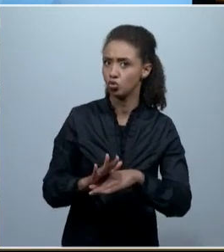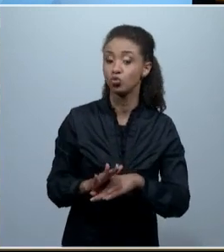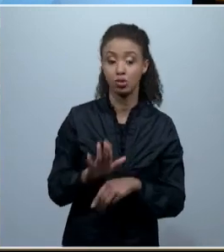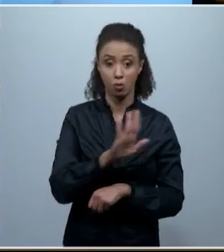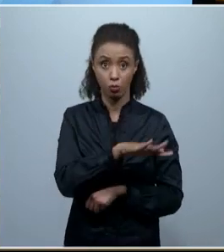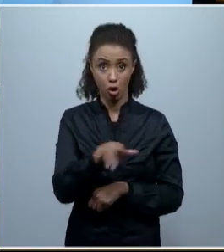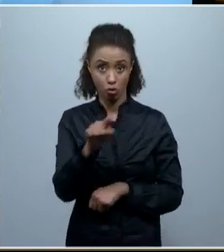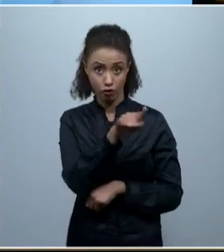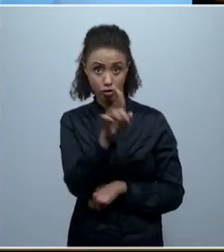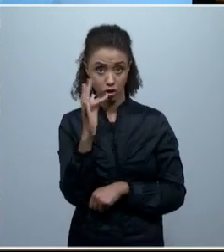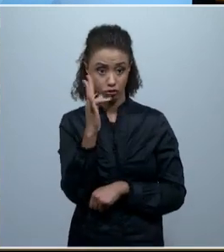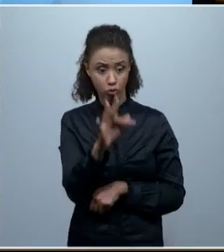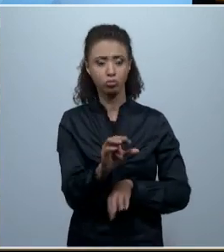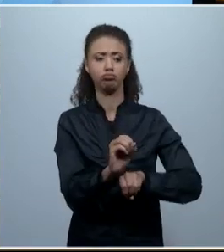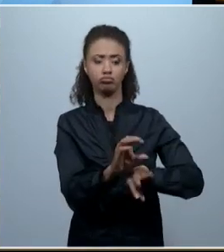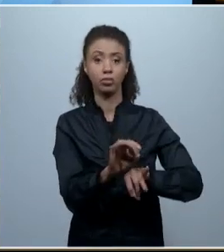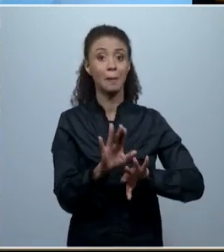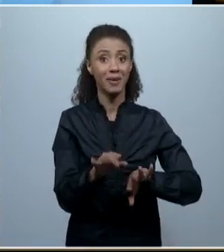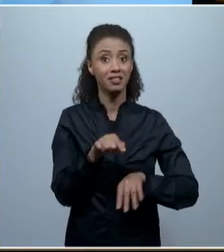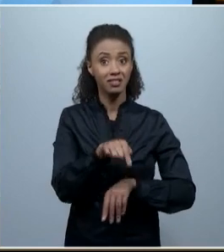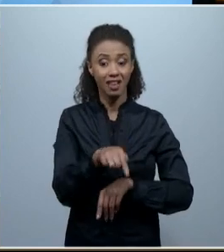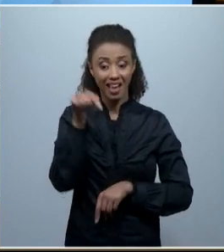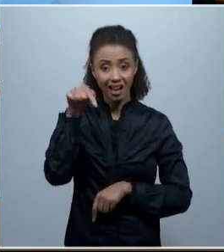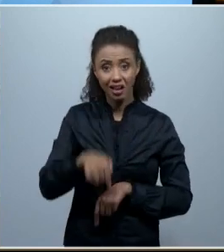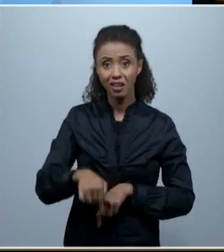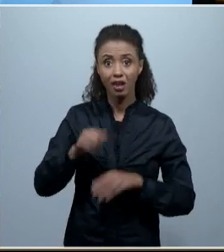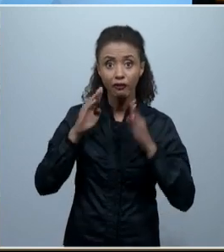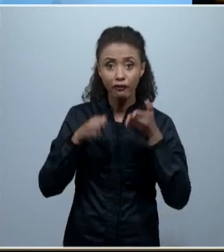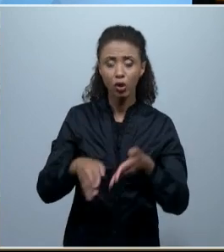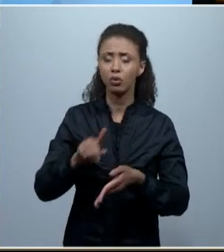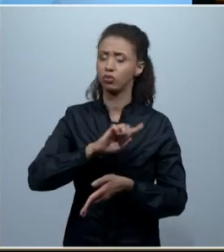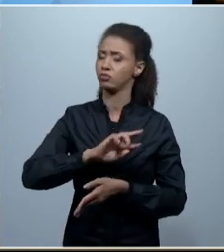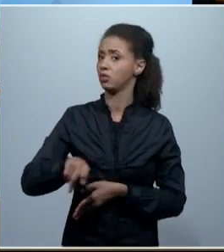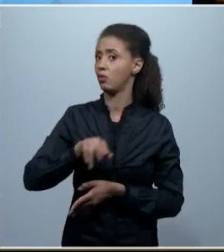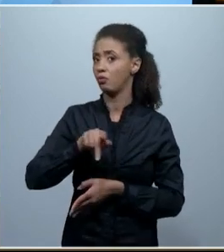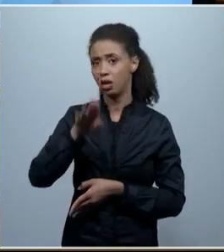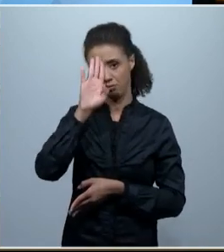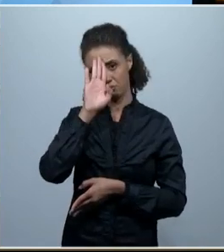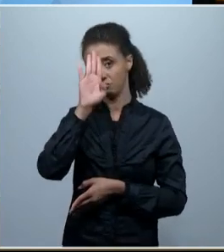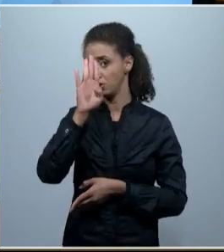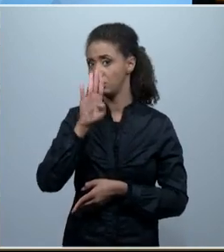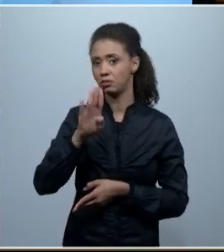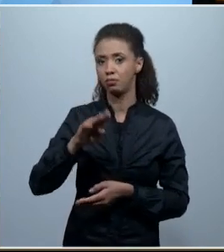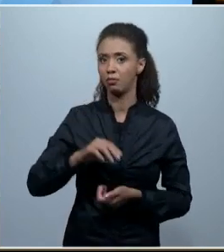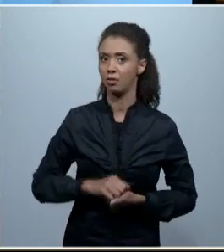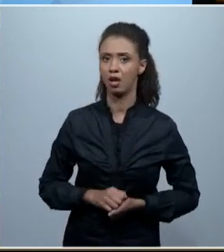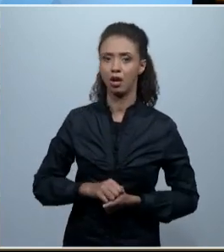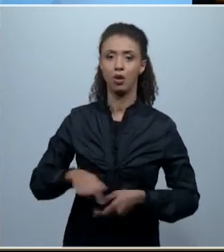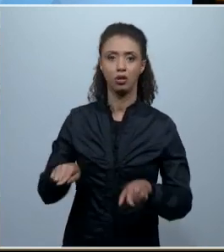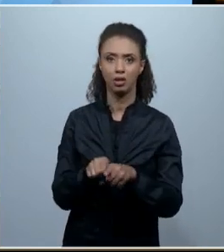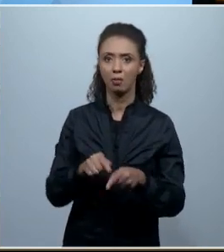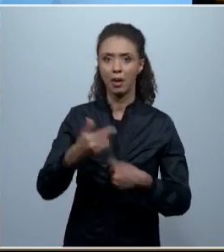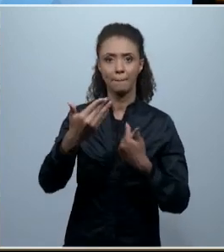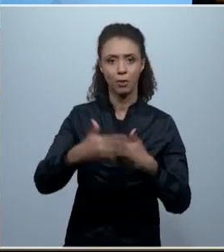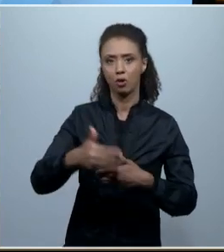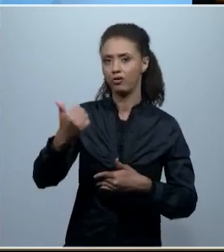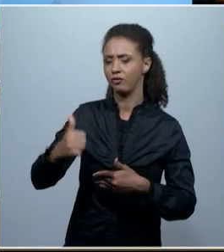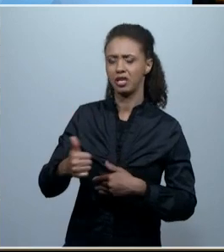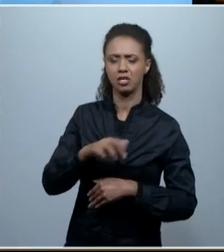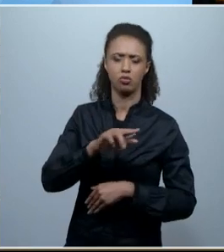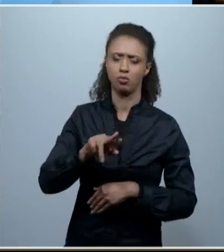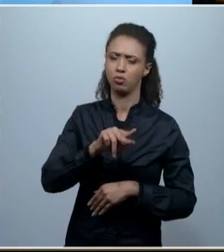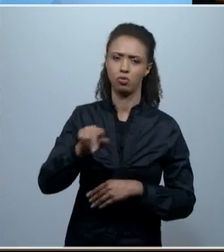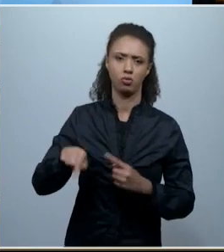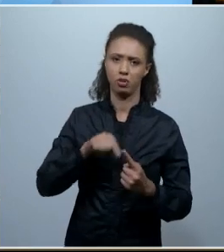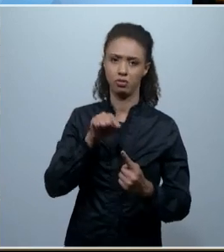os seus alunos mas não é esse o nosso foco não é esse o nosso foco a no sentido das avaliações tá bom a